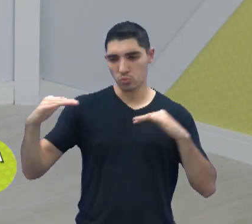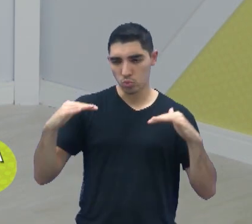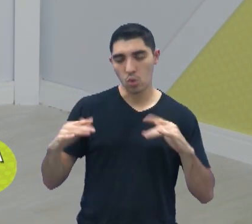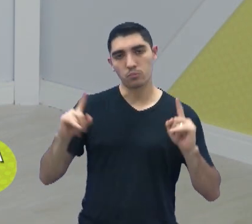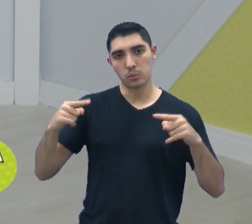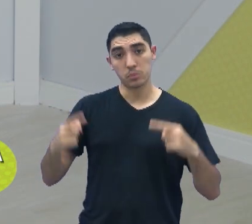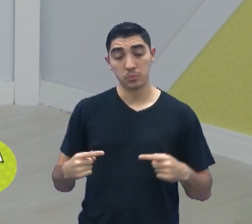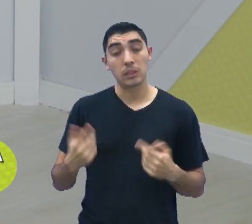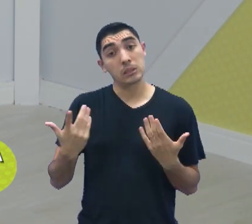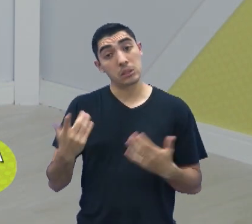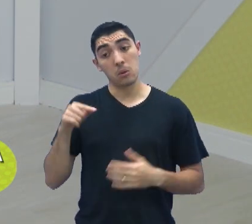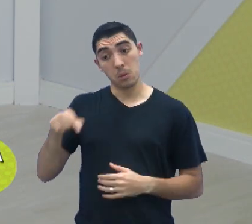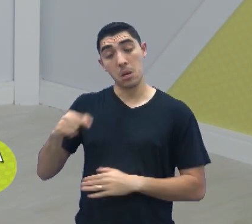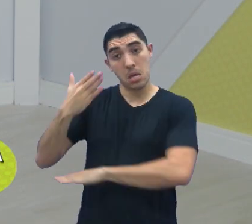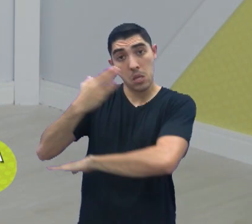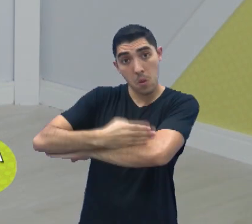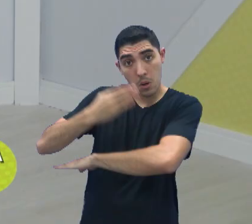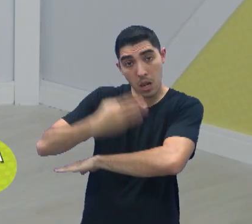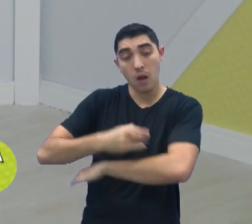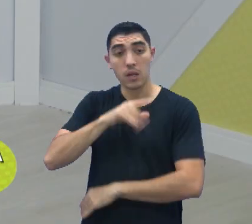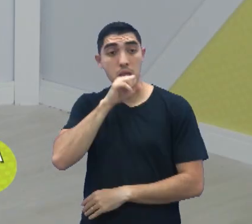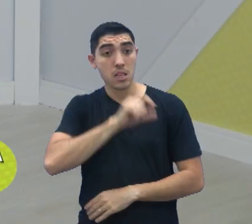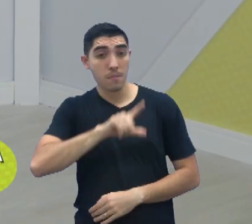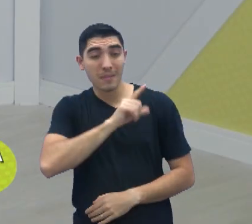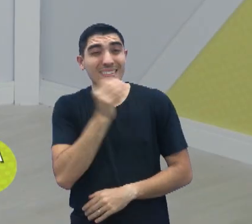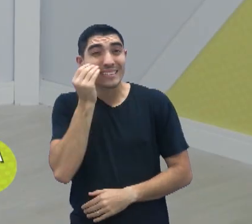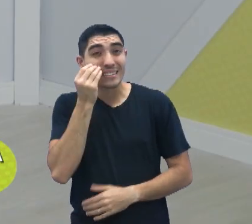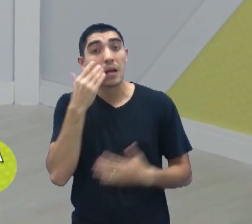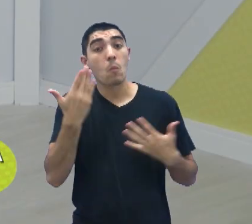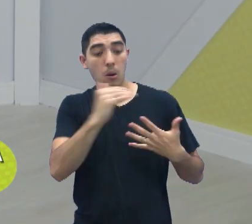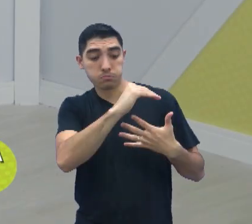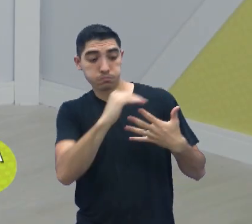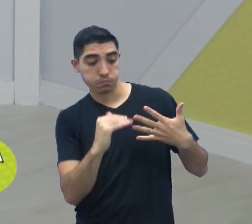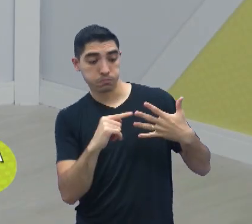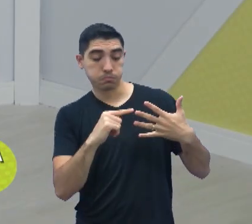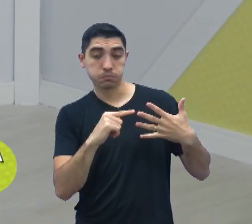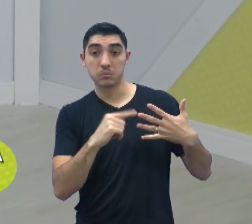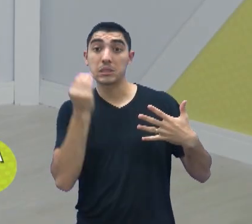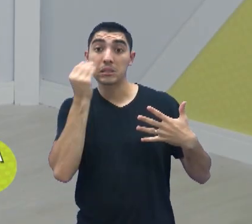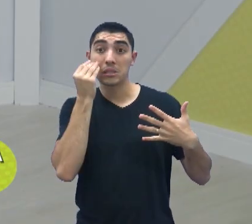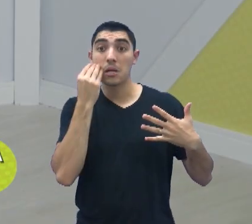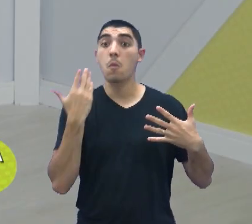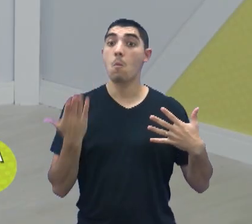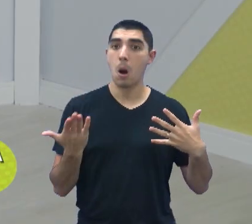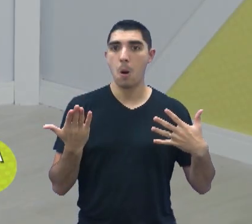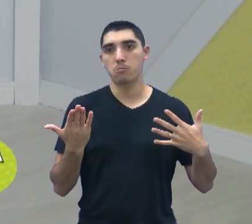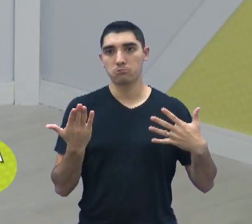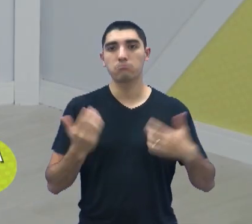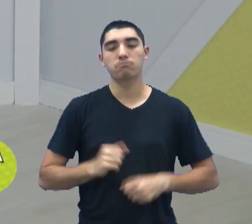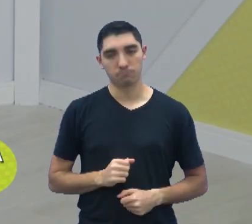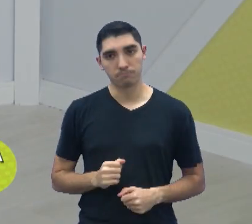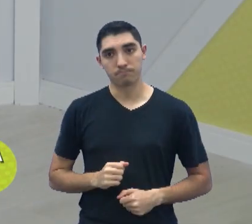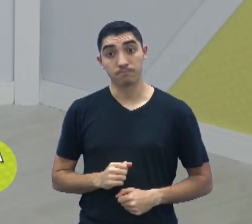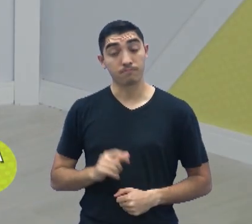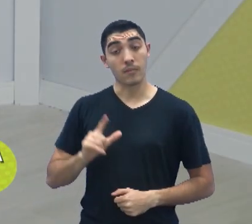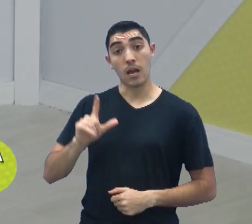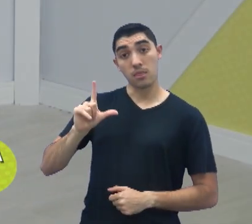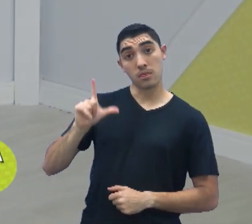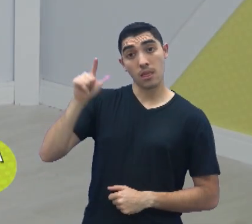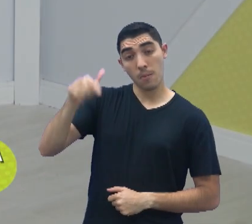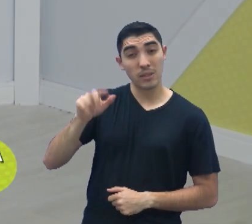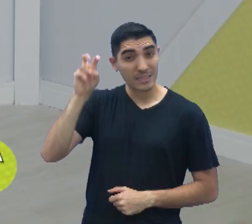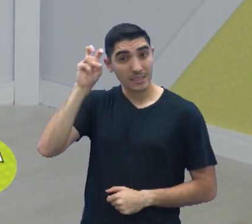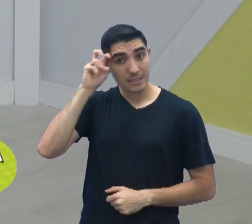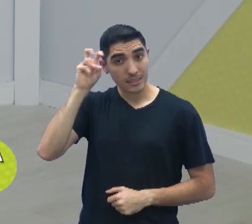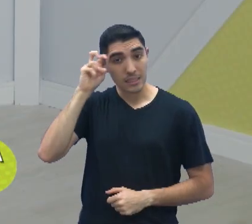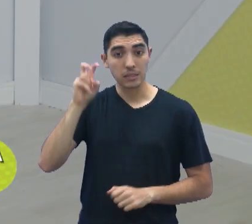Claro, Limeira e Liga Sorocabana, que vão brigar ali para, de repente, entrar nessa terceira vaga. Vamos acompanhar na quinta-feira todos os jogos